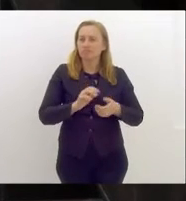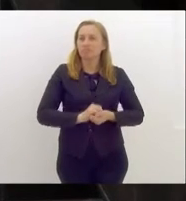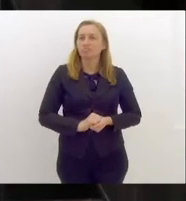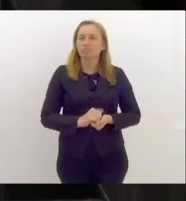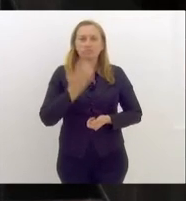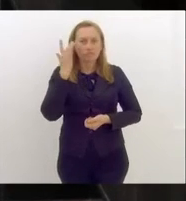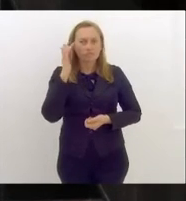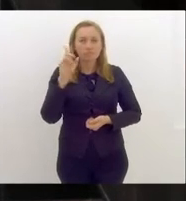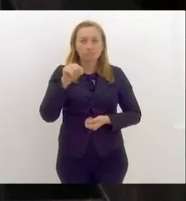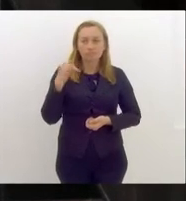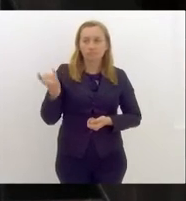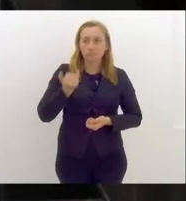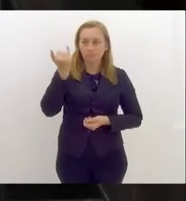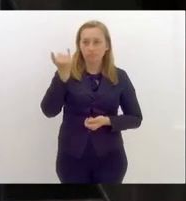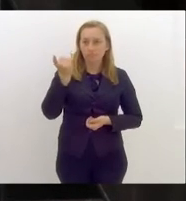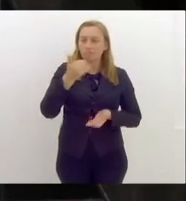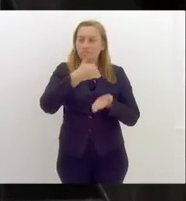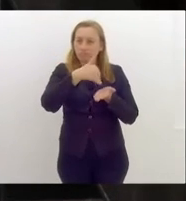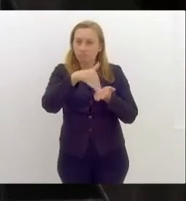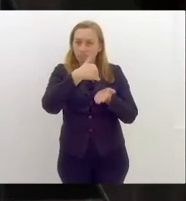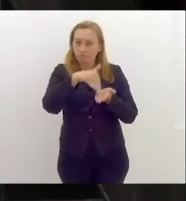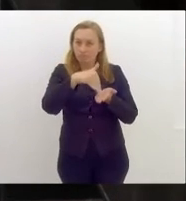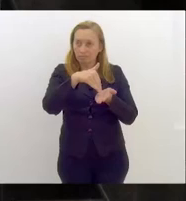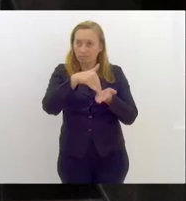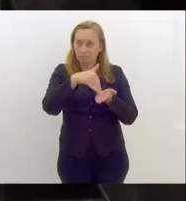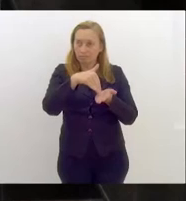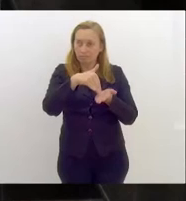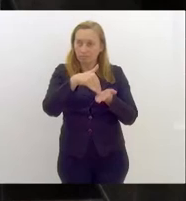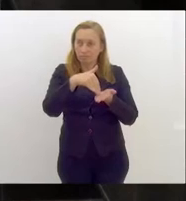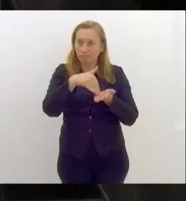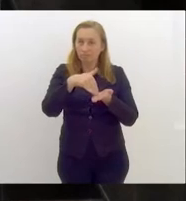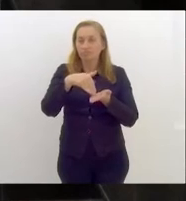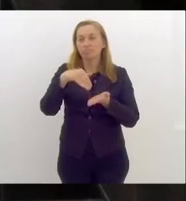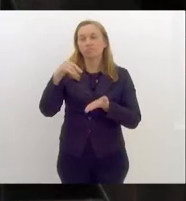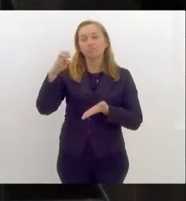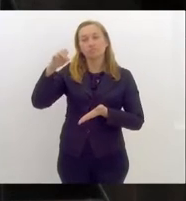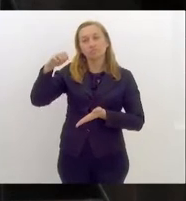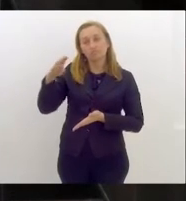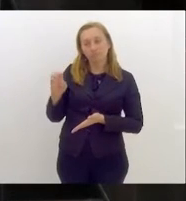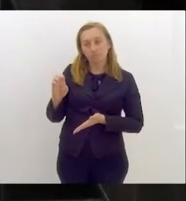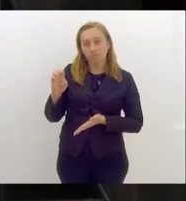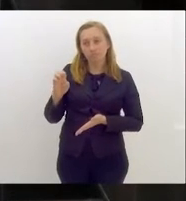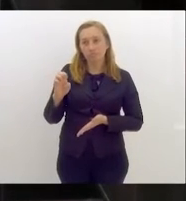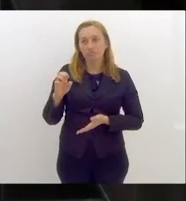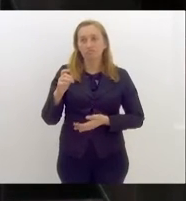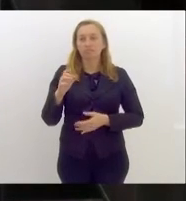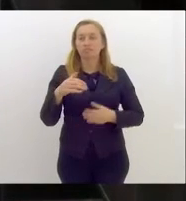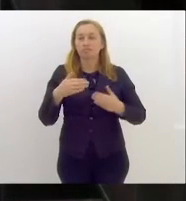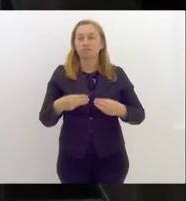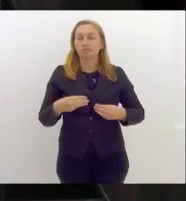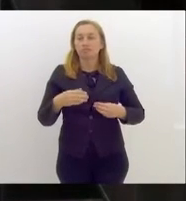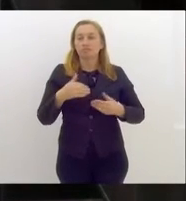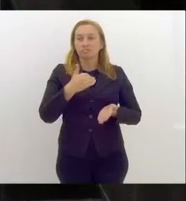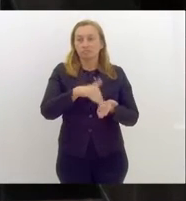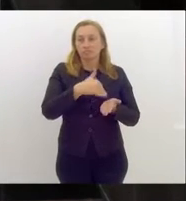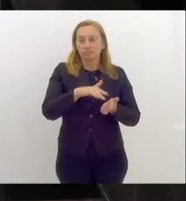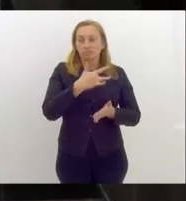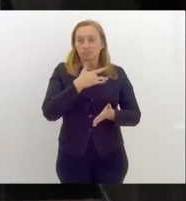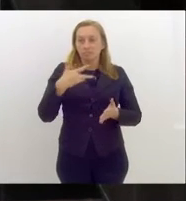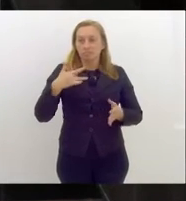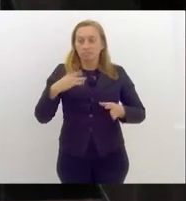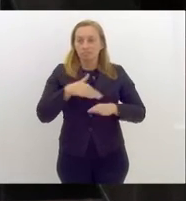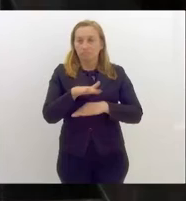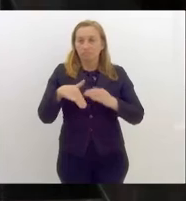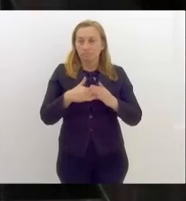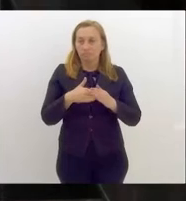acho que é muito importante que o secretário Alexandre kiepe secretário de estado de saúde faça todos